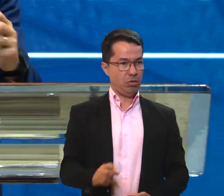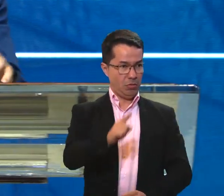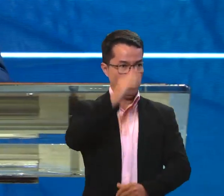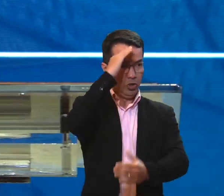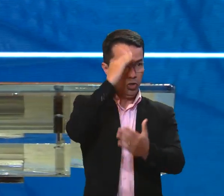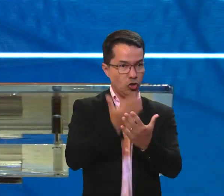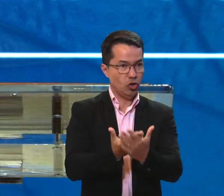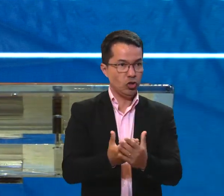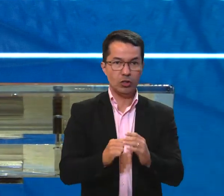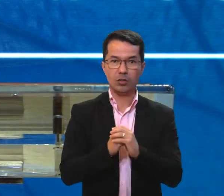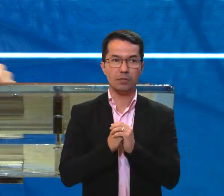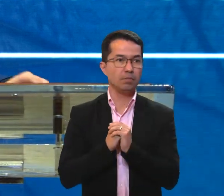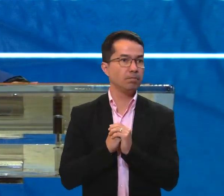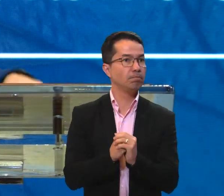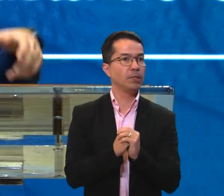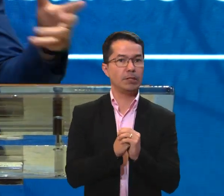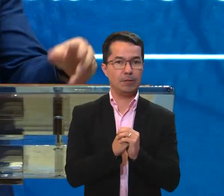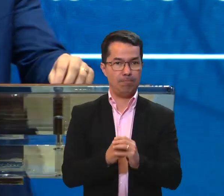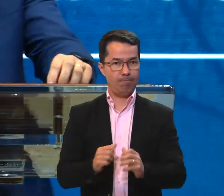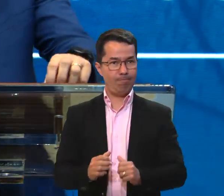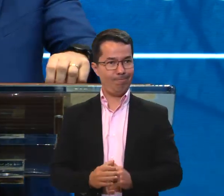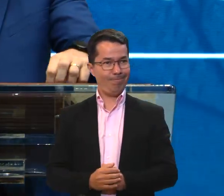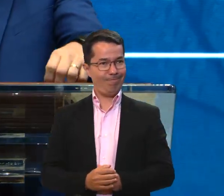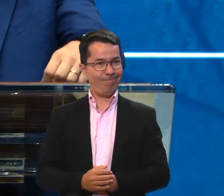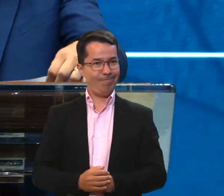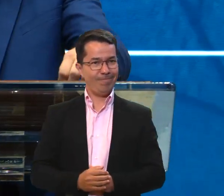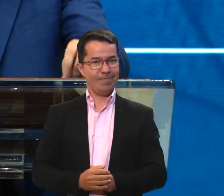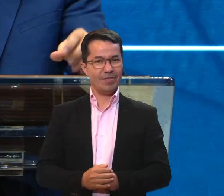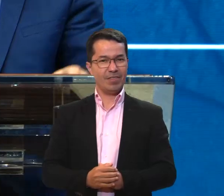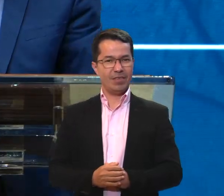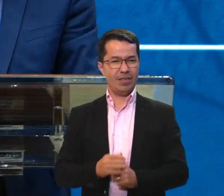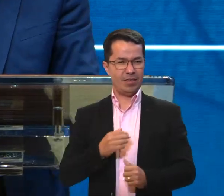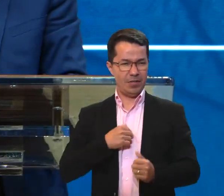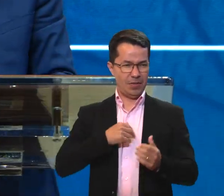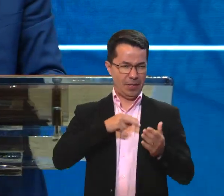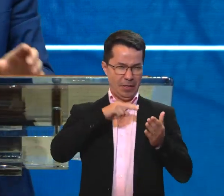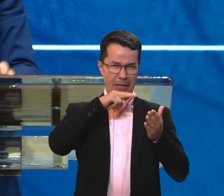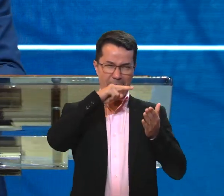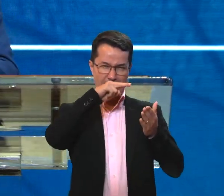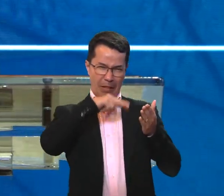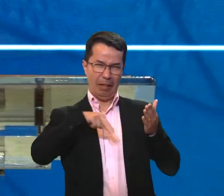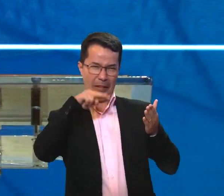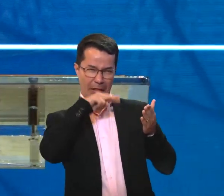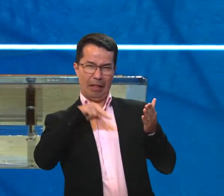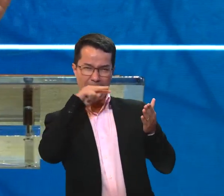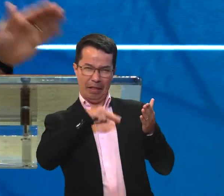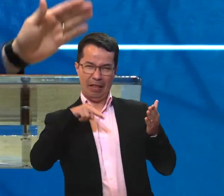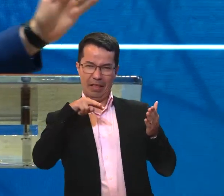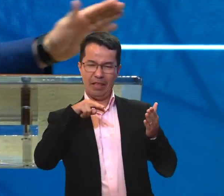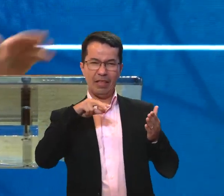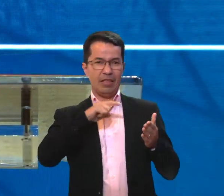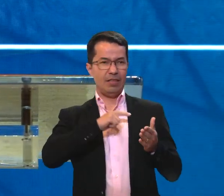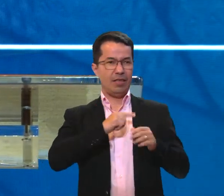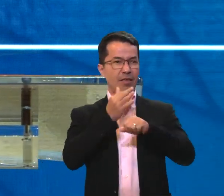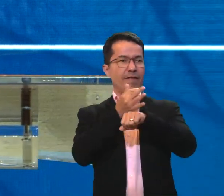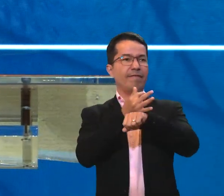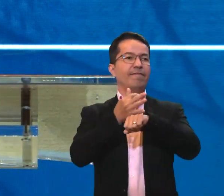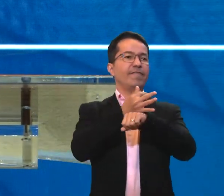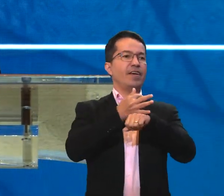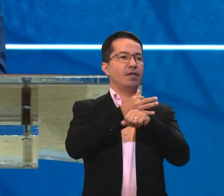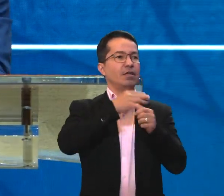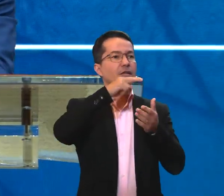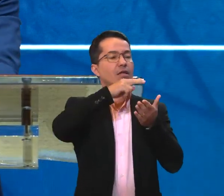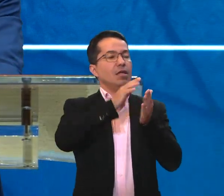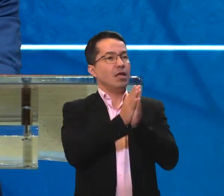Eu estava lendo nas férias, compartilhei hoje de manhã um livro chamado Cidade de Deus, Cidade de Satanás.